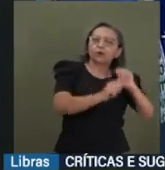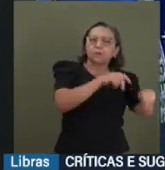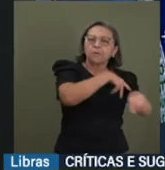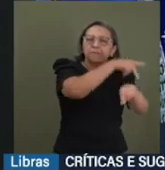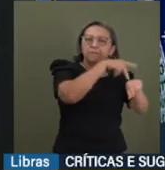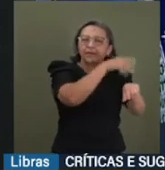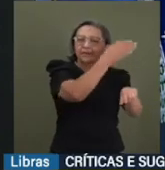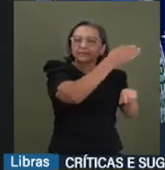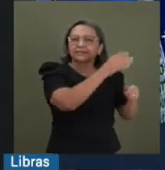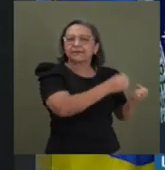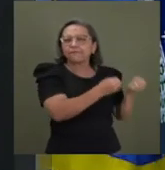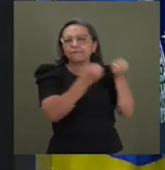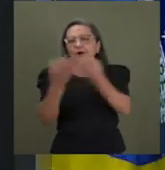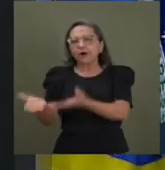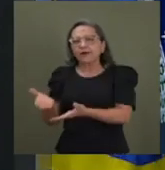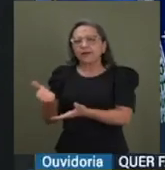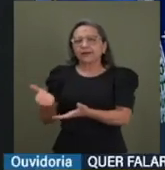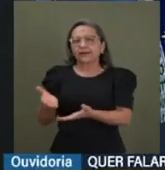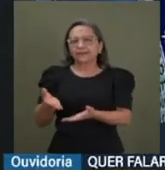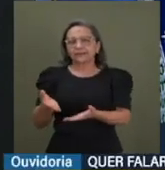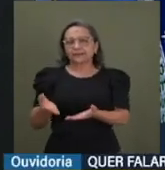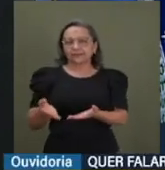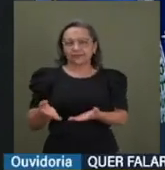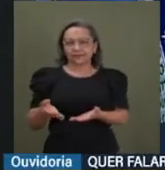que fornecem